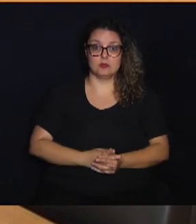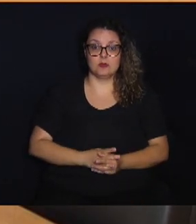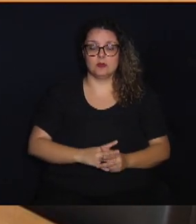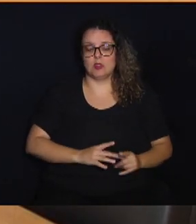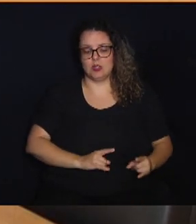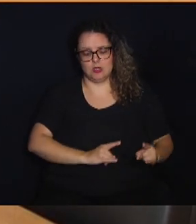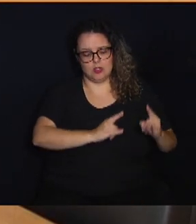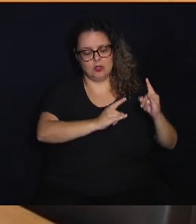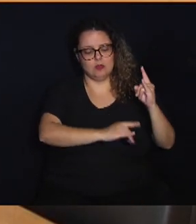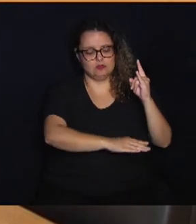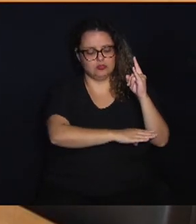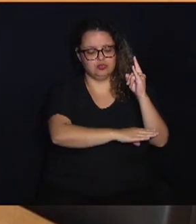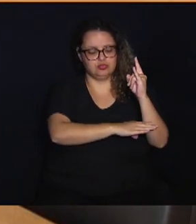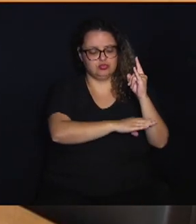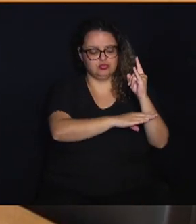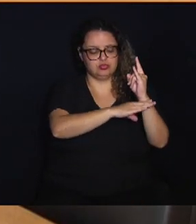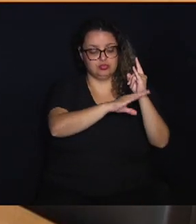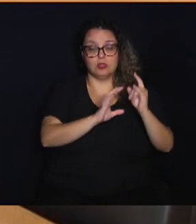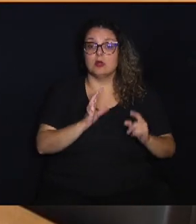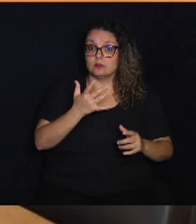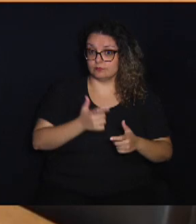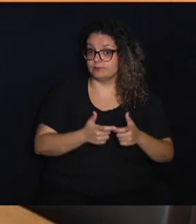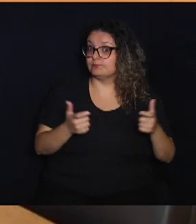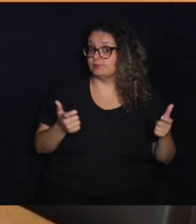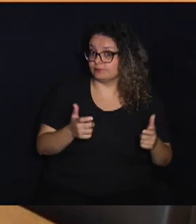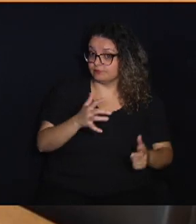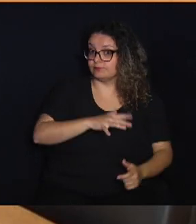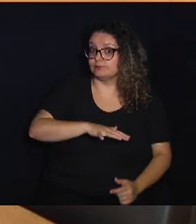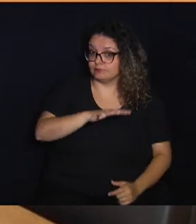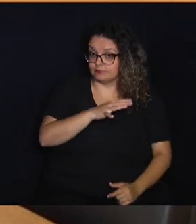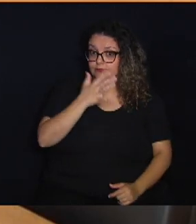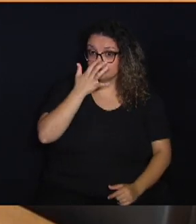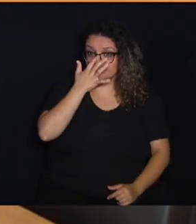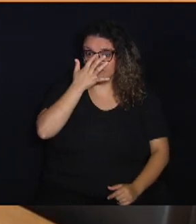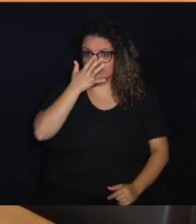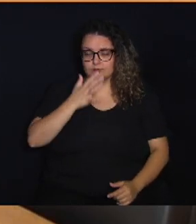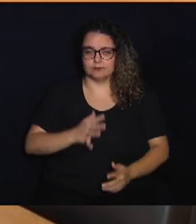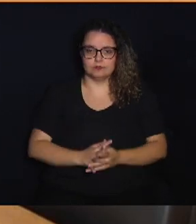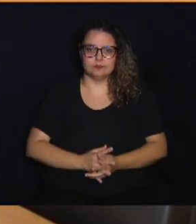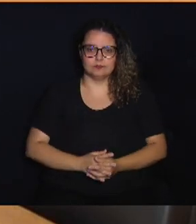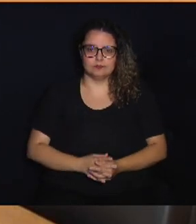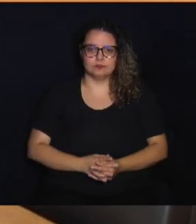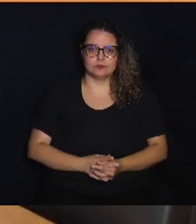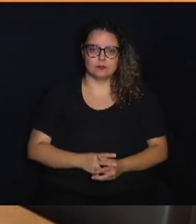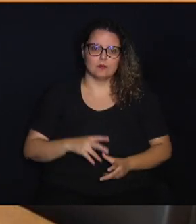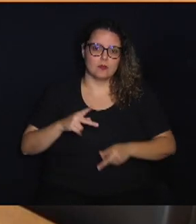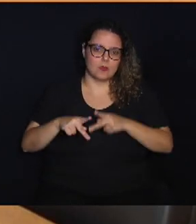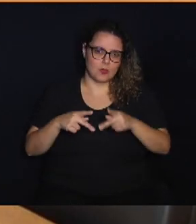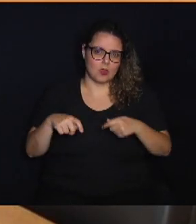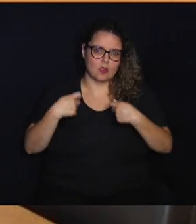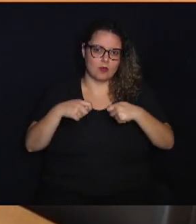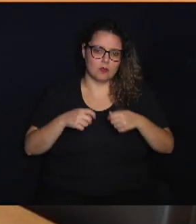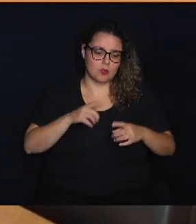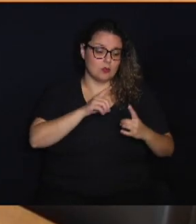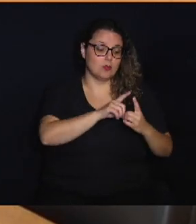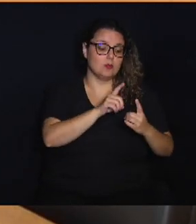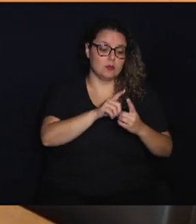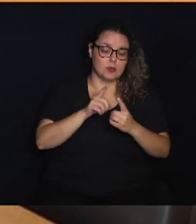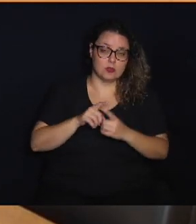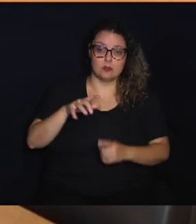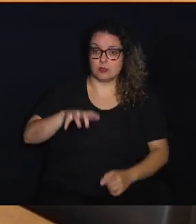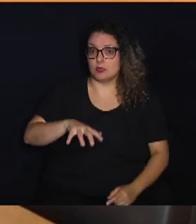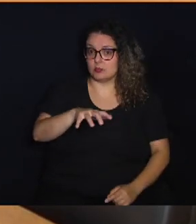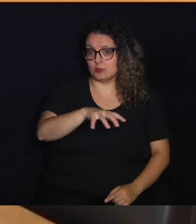verticalização que está acontecendo fortemente ali na região e a população naturalmente precisa do atendimento aos centros de